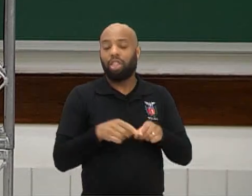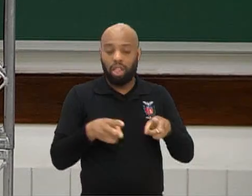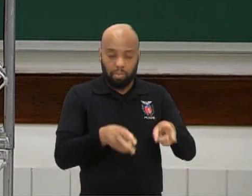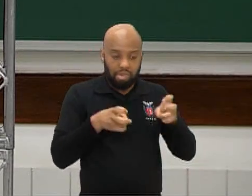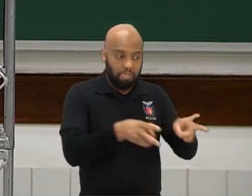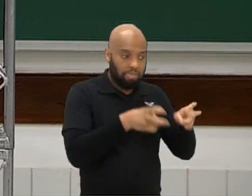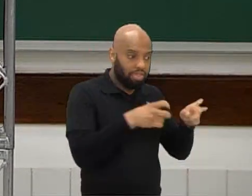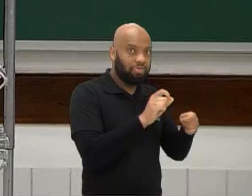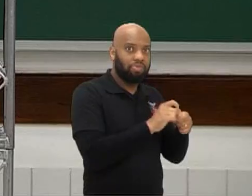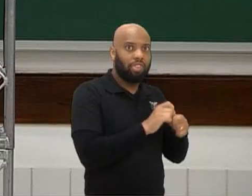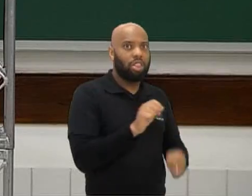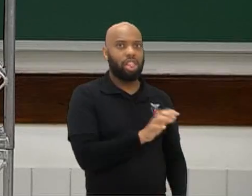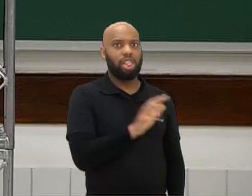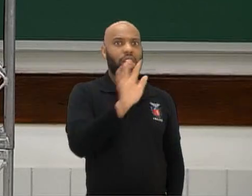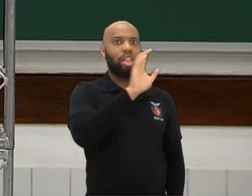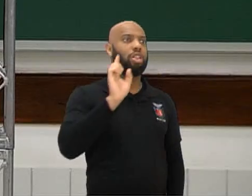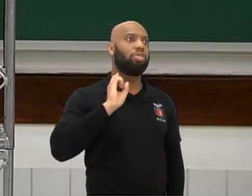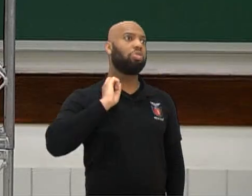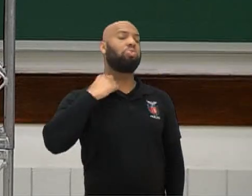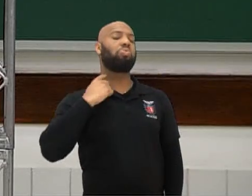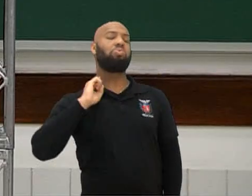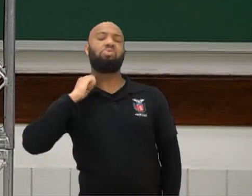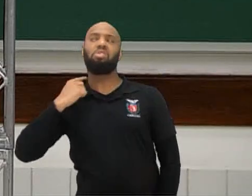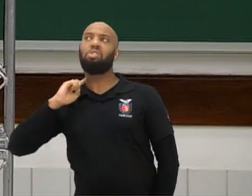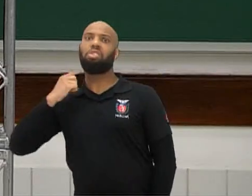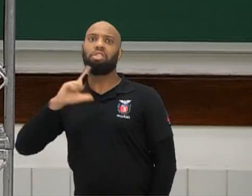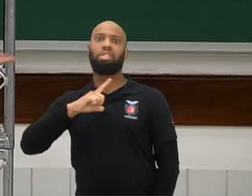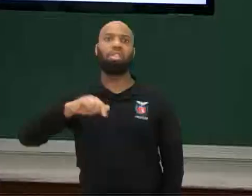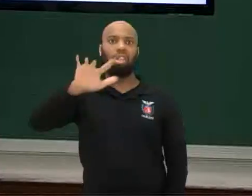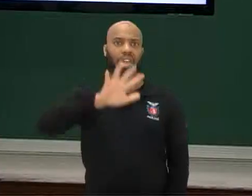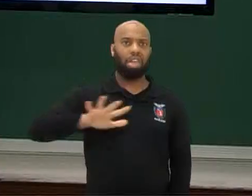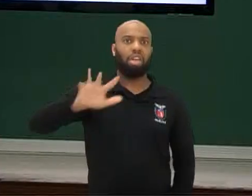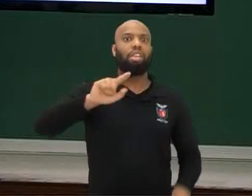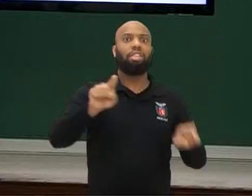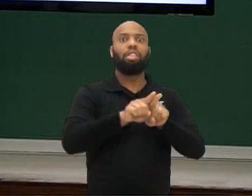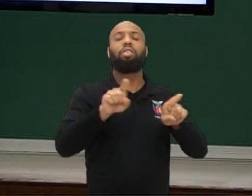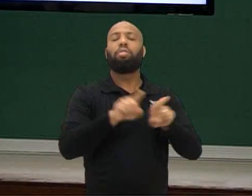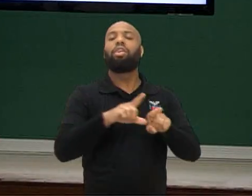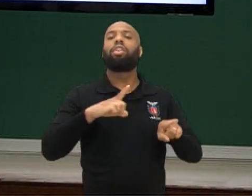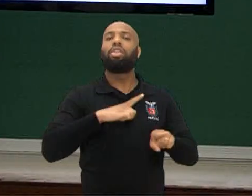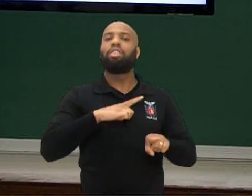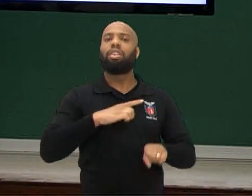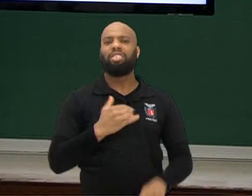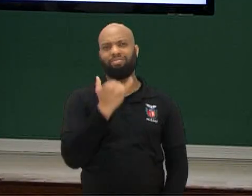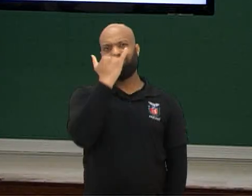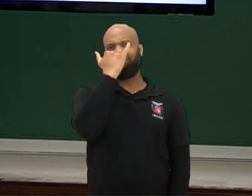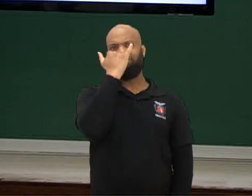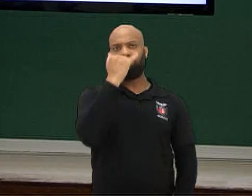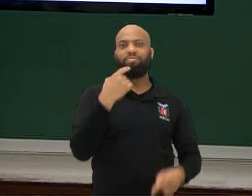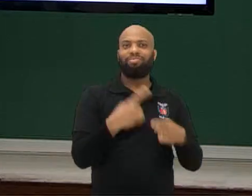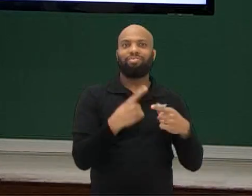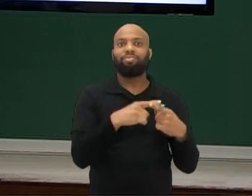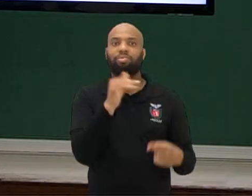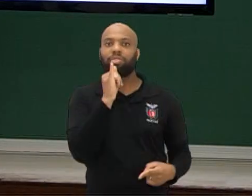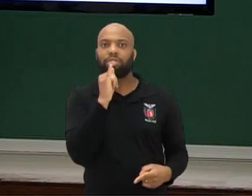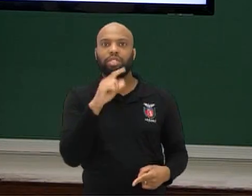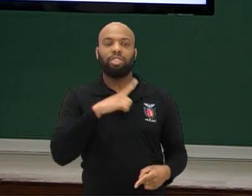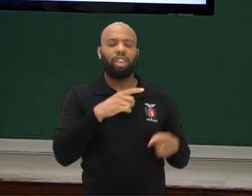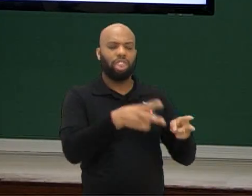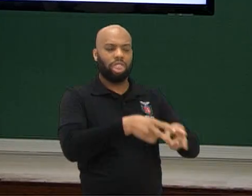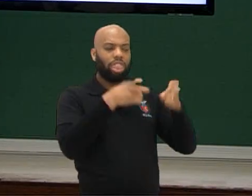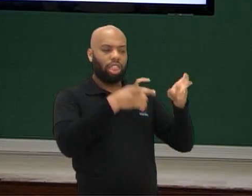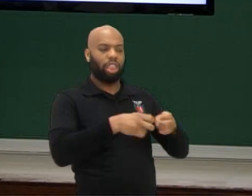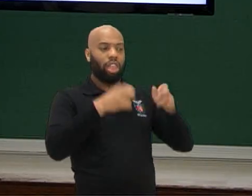causam poluições fantásticas. Olha os acidentes que a gente viu com barragens de exploração de minérios